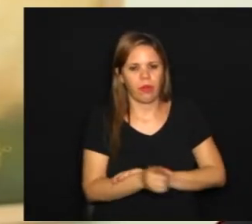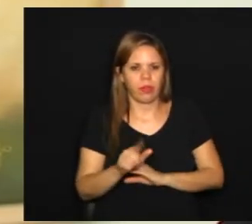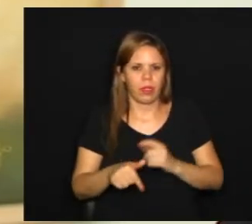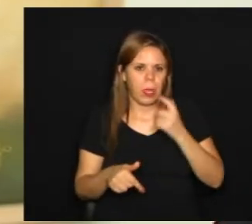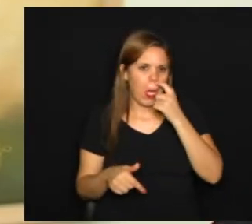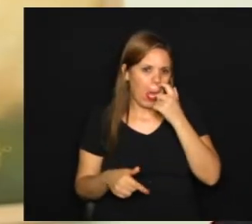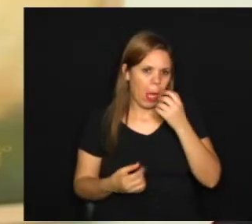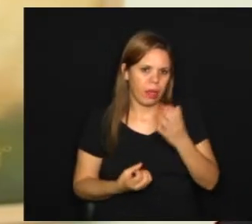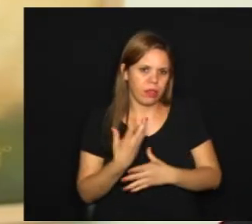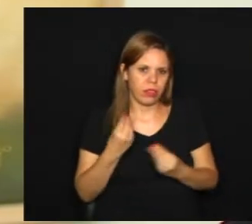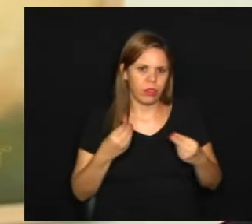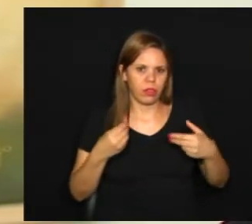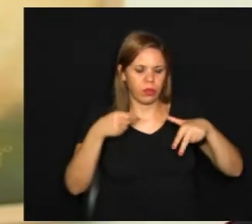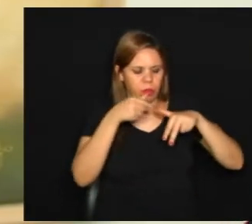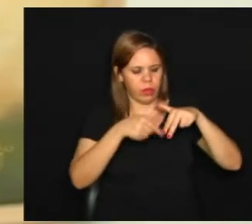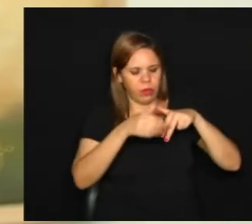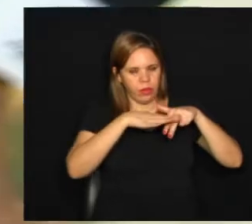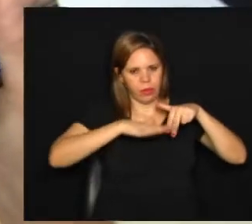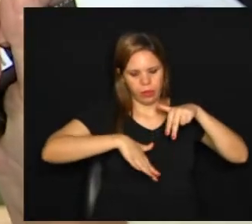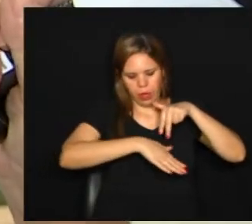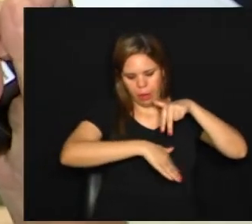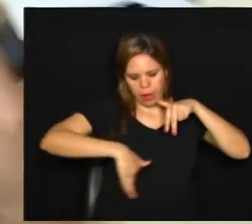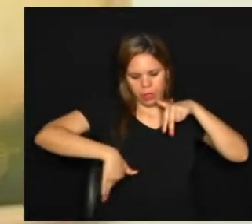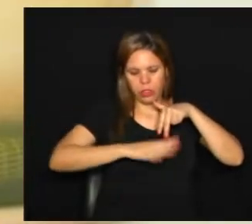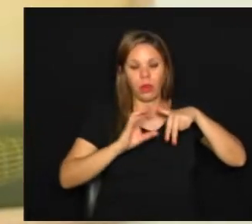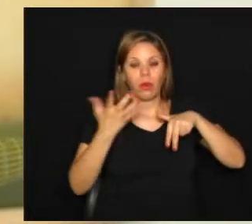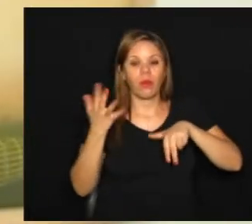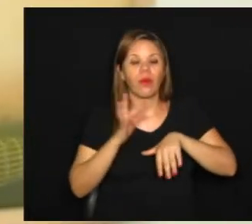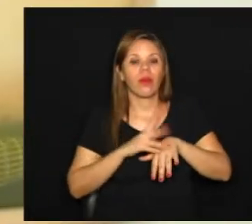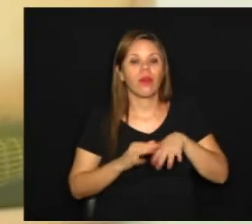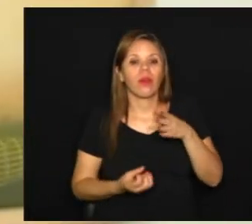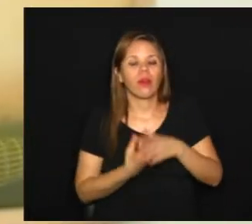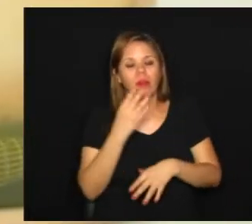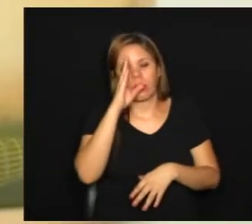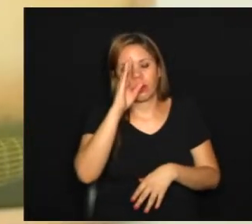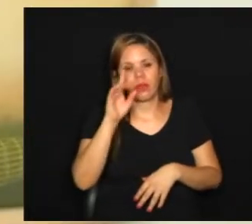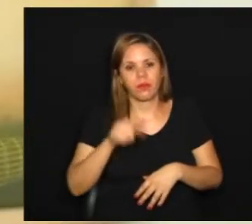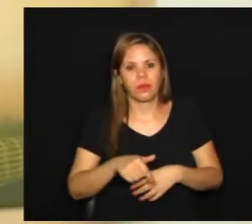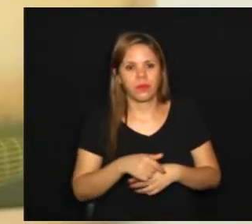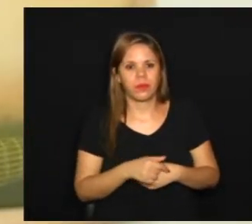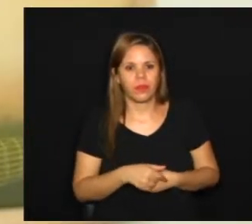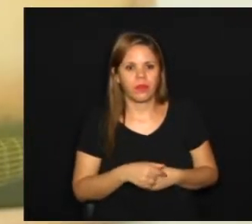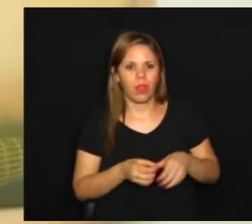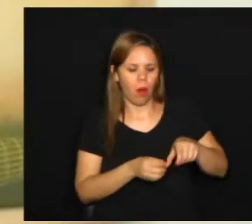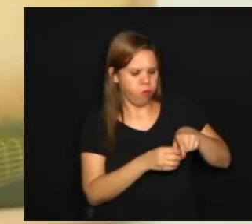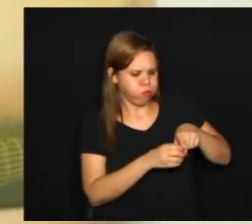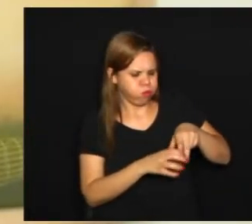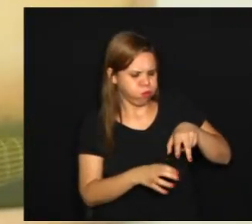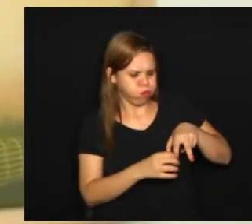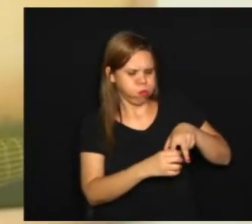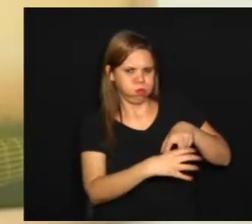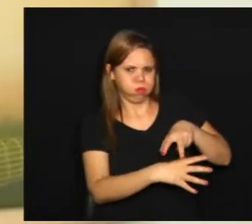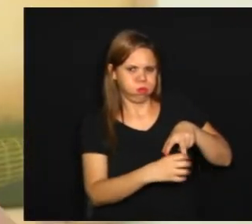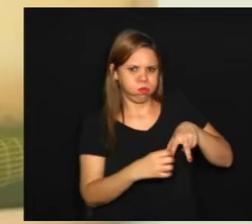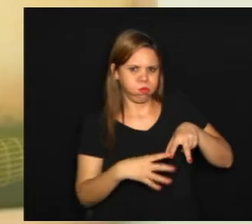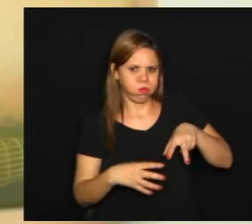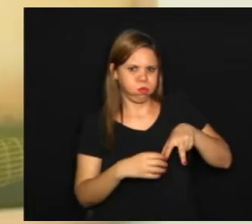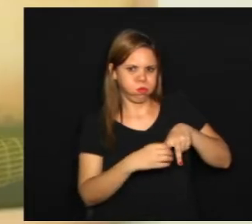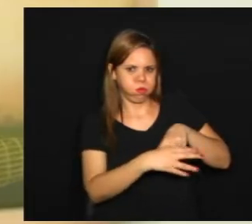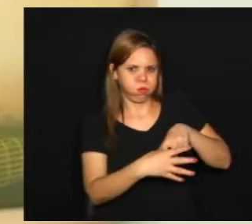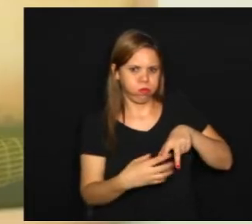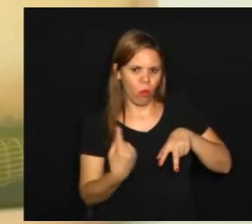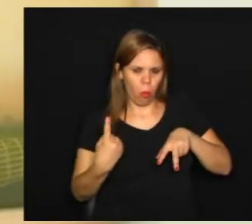um acidente vascular cerebral ou um entupimento de uma artéria que leva sangue para a perna, podendo levar a amputações, mas o mais